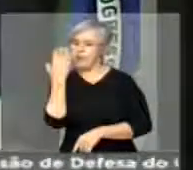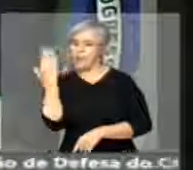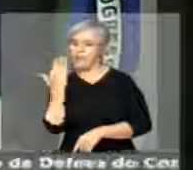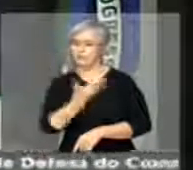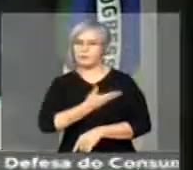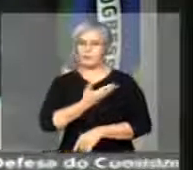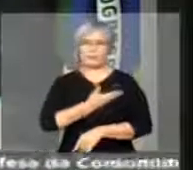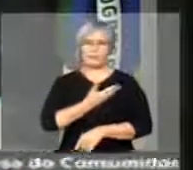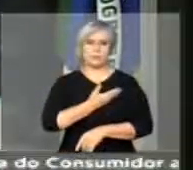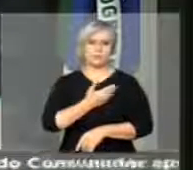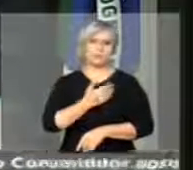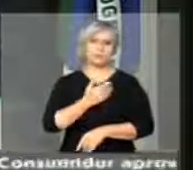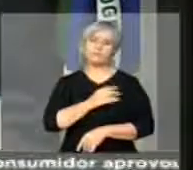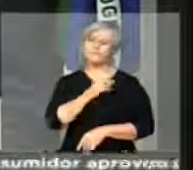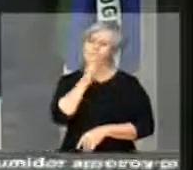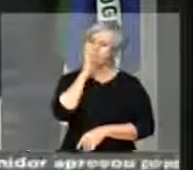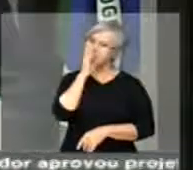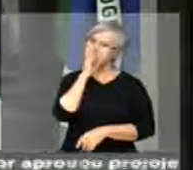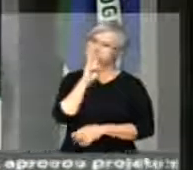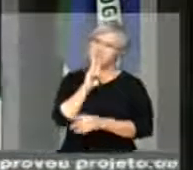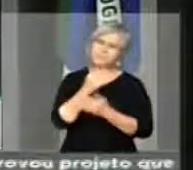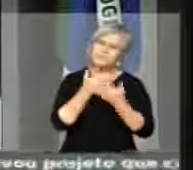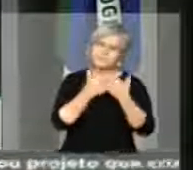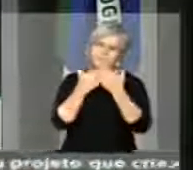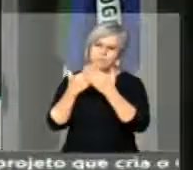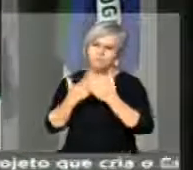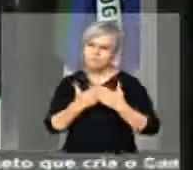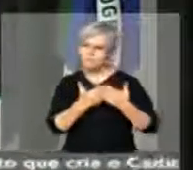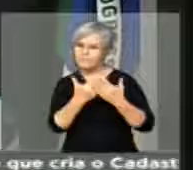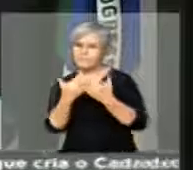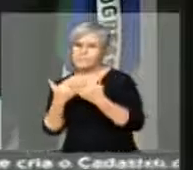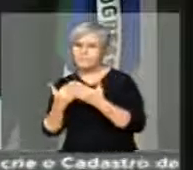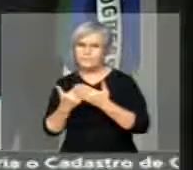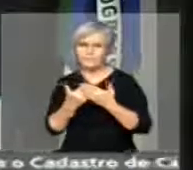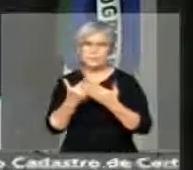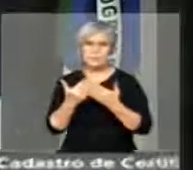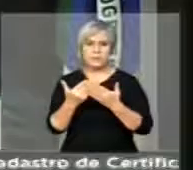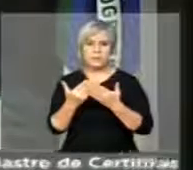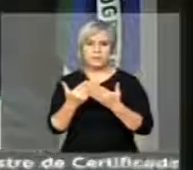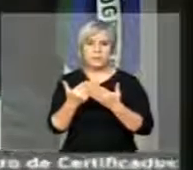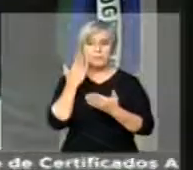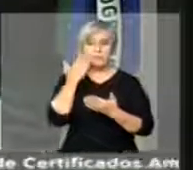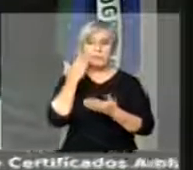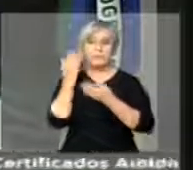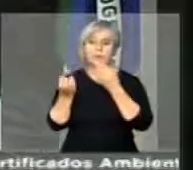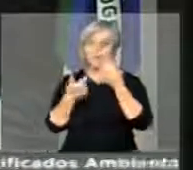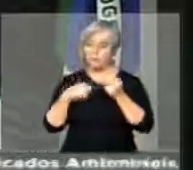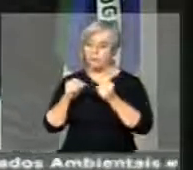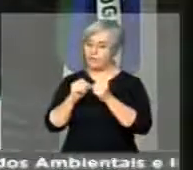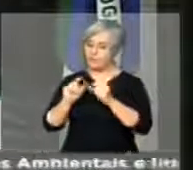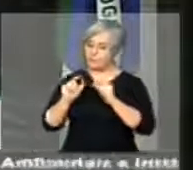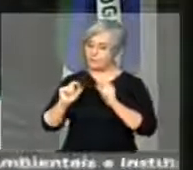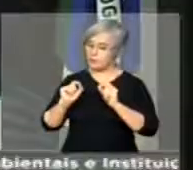amigos, e então passar a refletir de como agir.